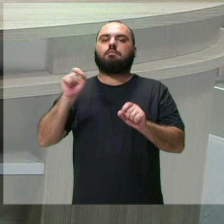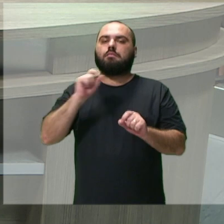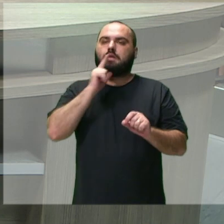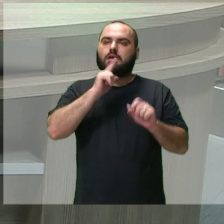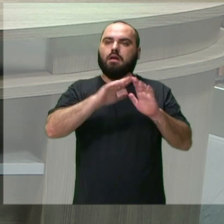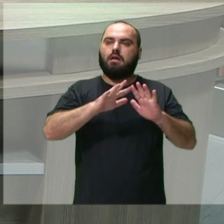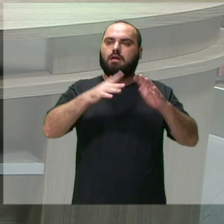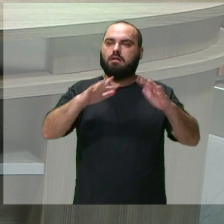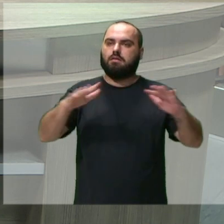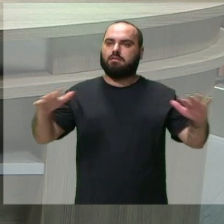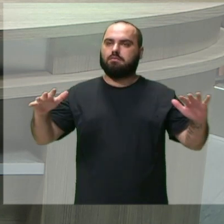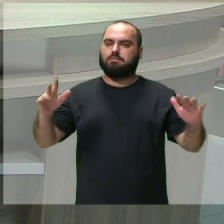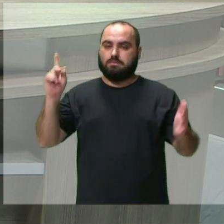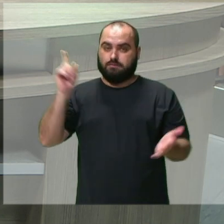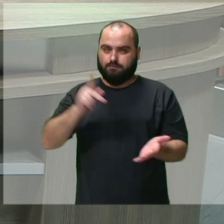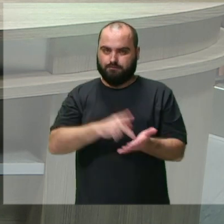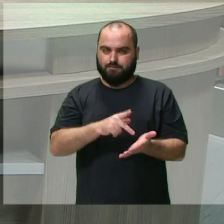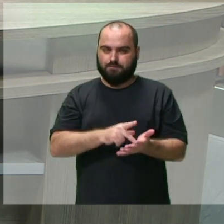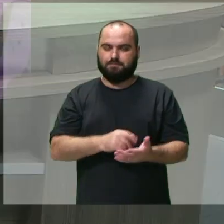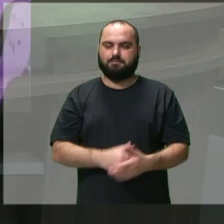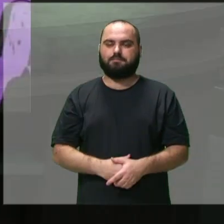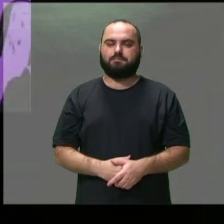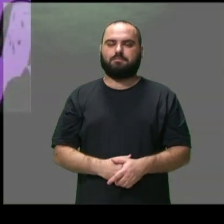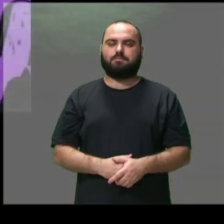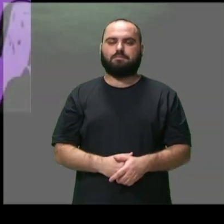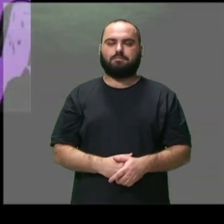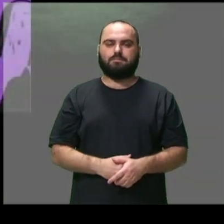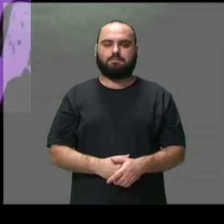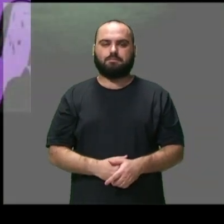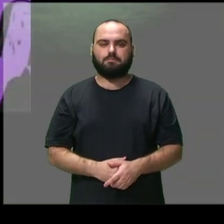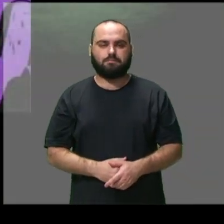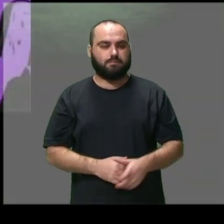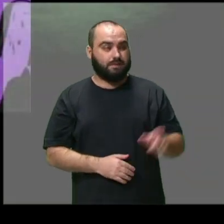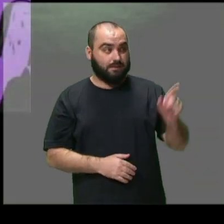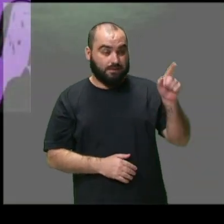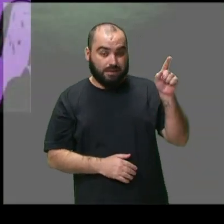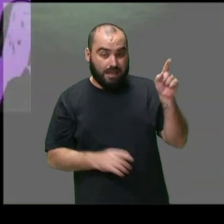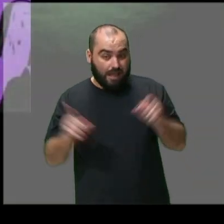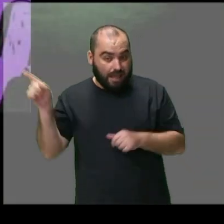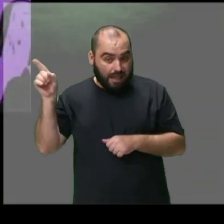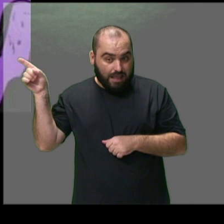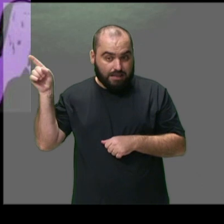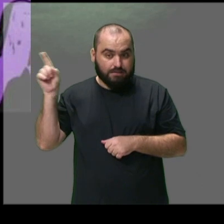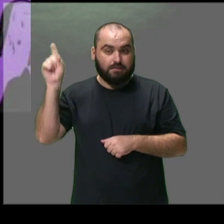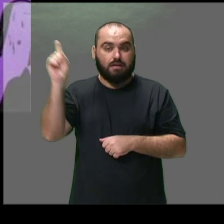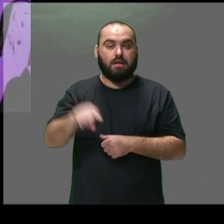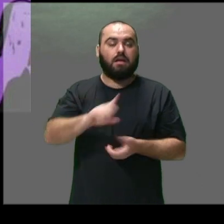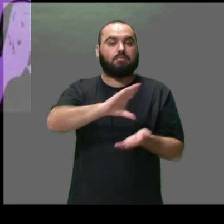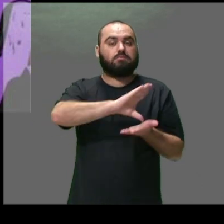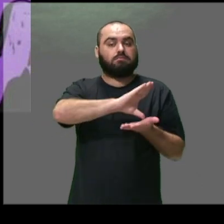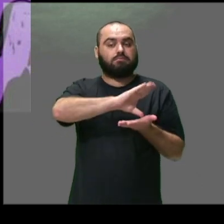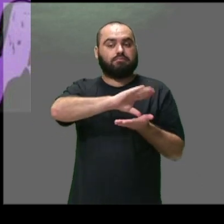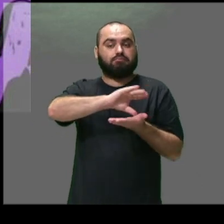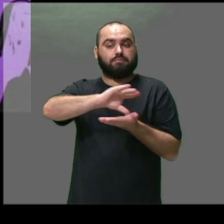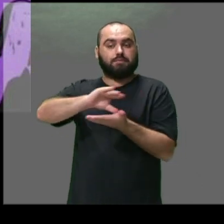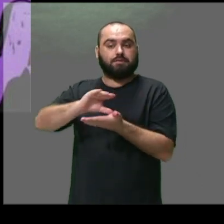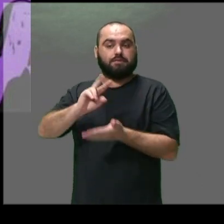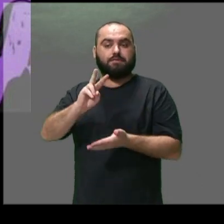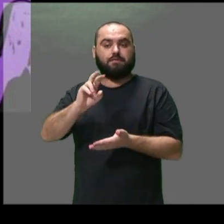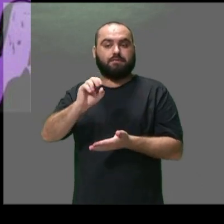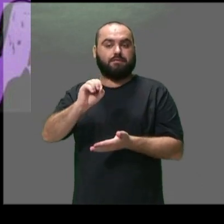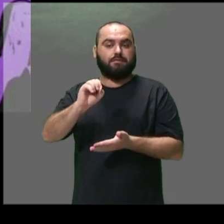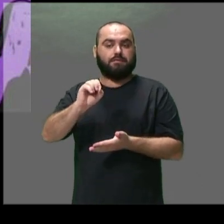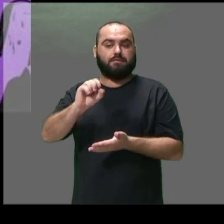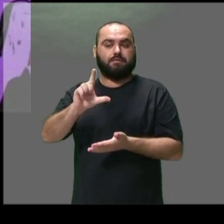né? Ligada especificamente ao mar. Essa bem específica é Volvo Ocean Race, né? Quando eles vieram